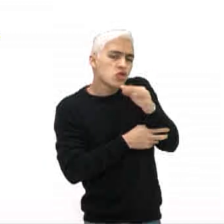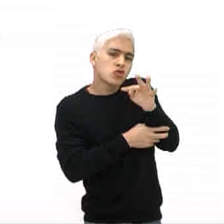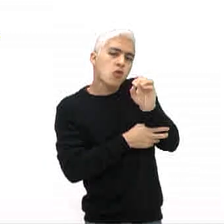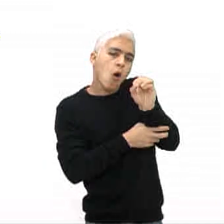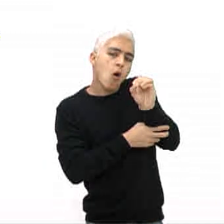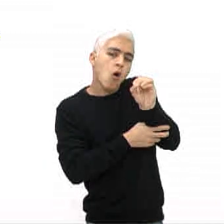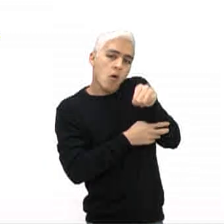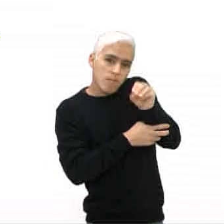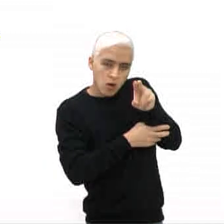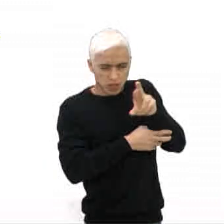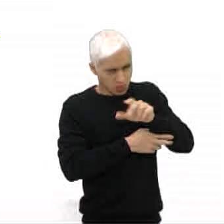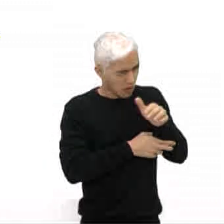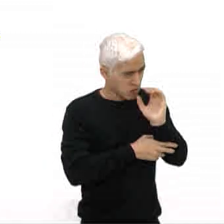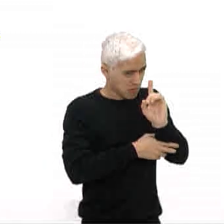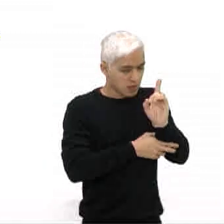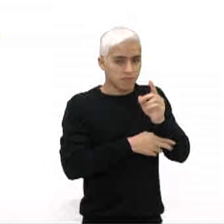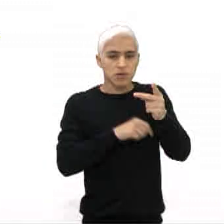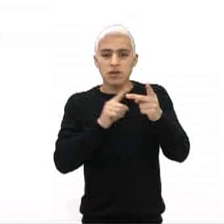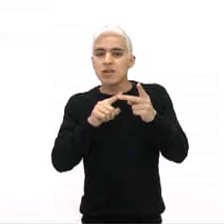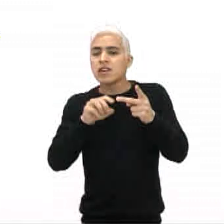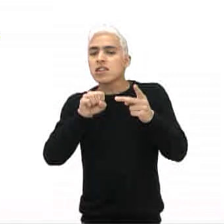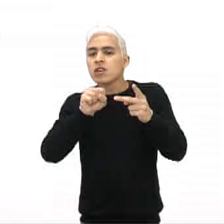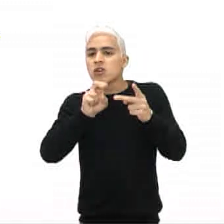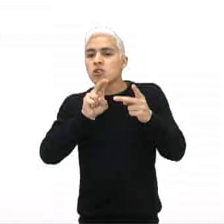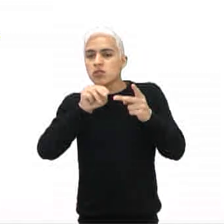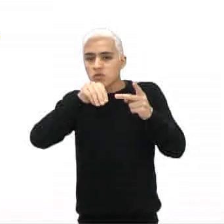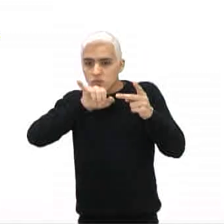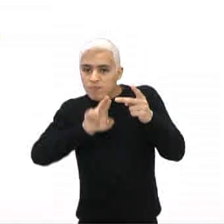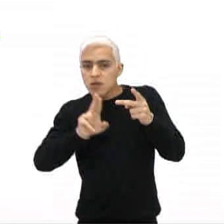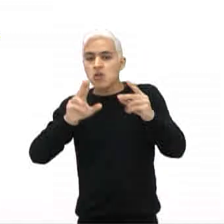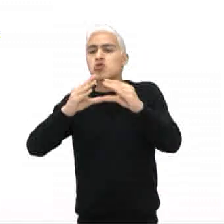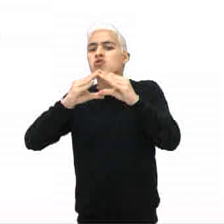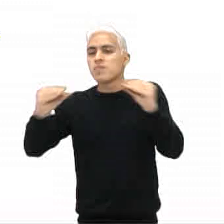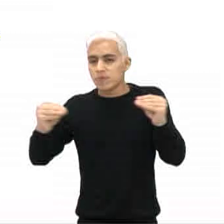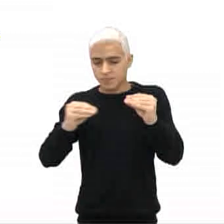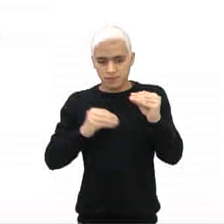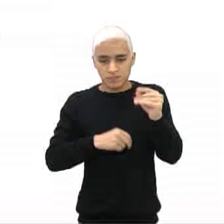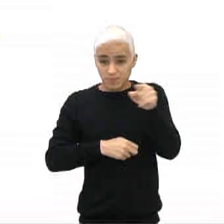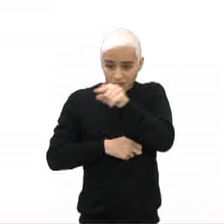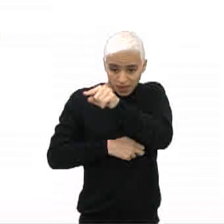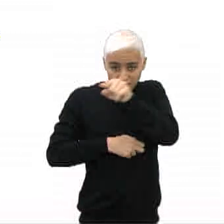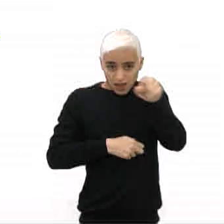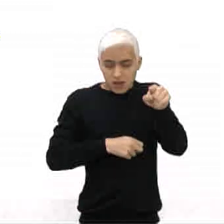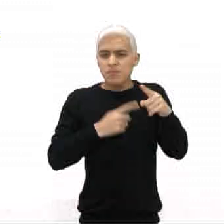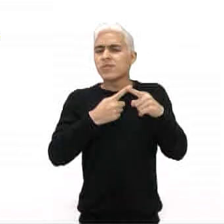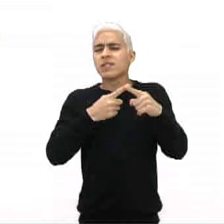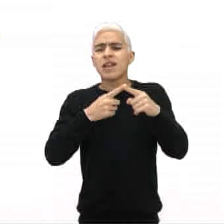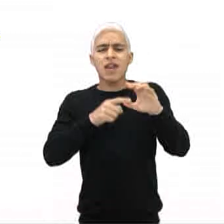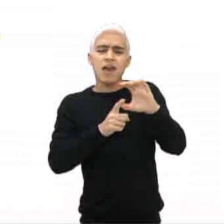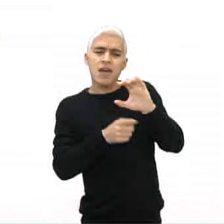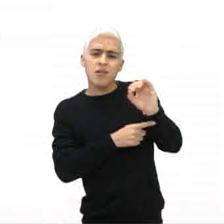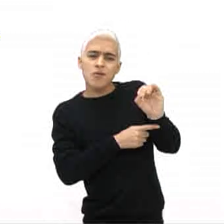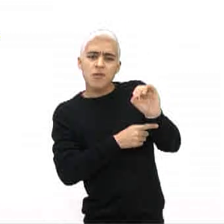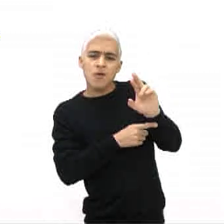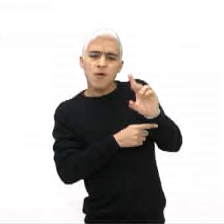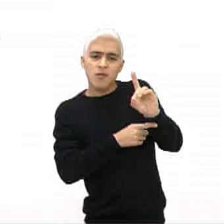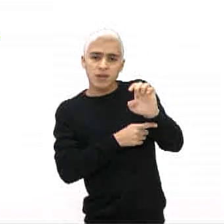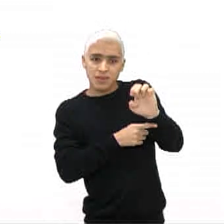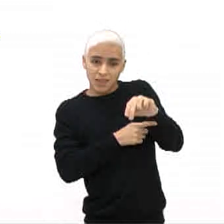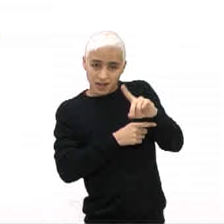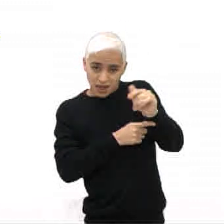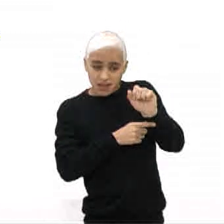o sumiu. Tem um período composto por orações coordenadas. Por que são coordenadas? Porque elas